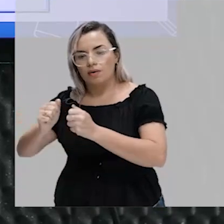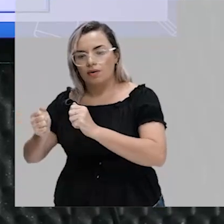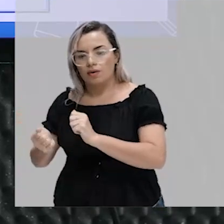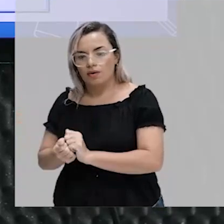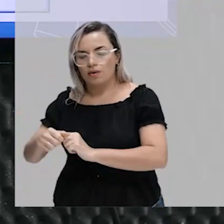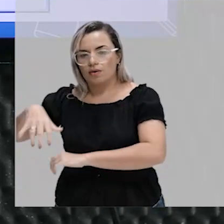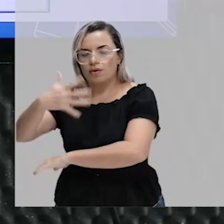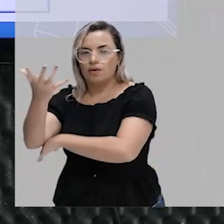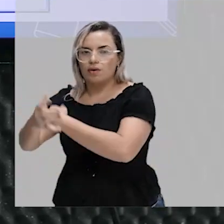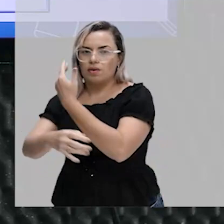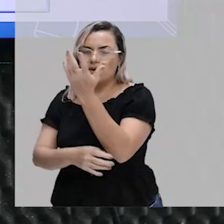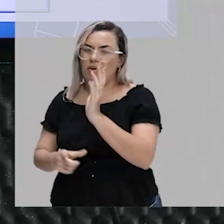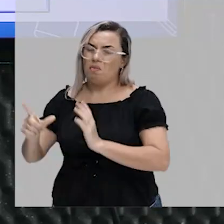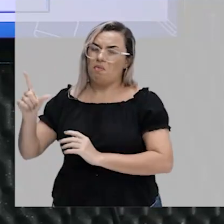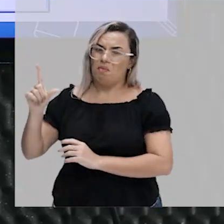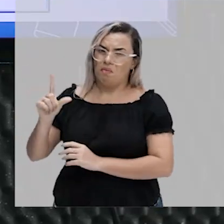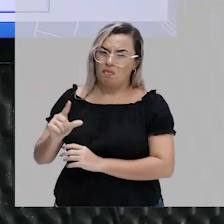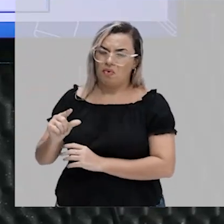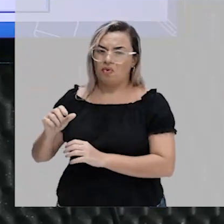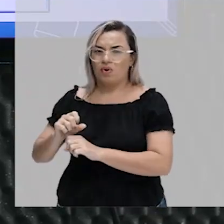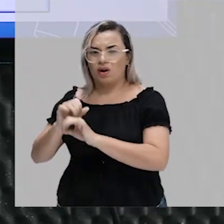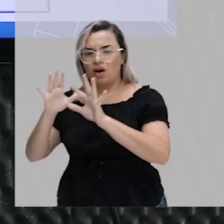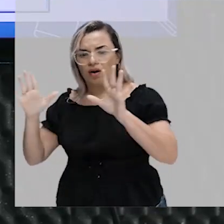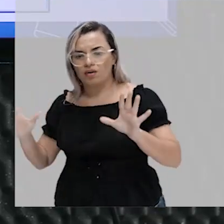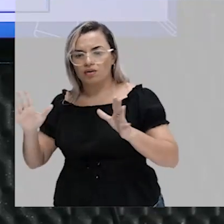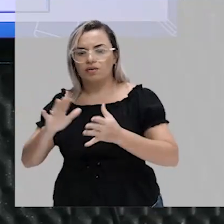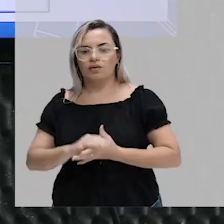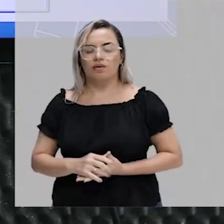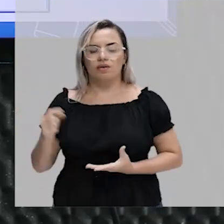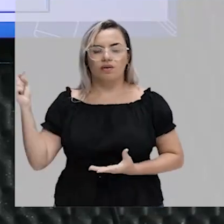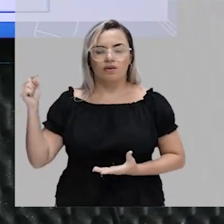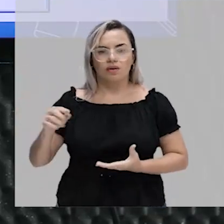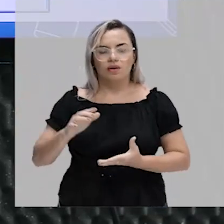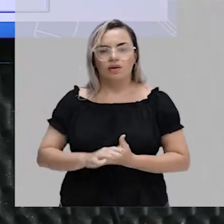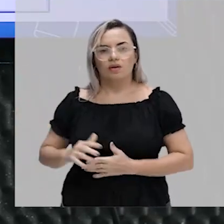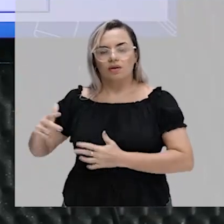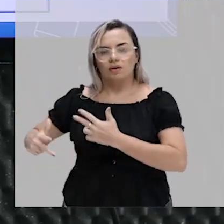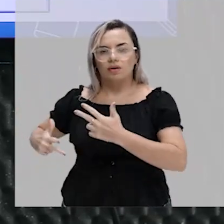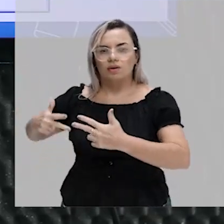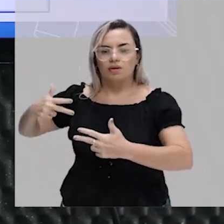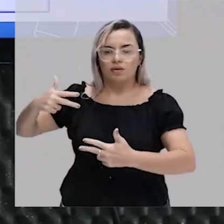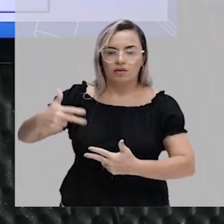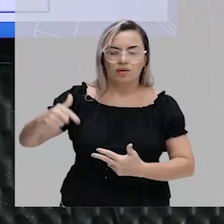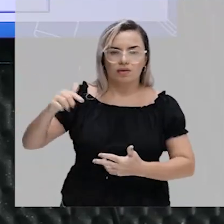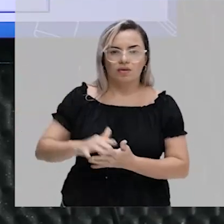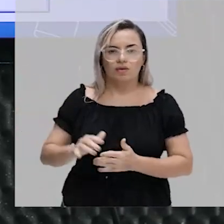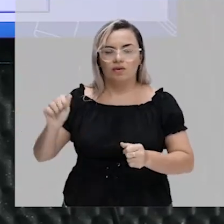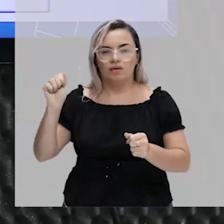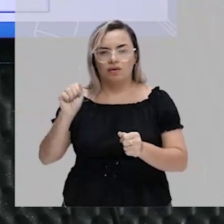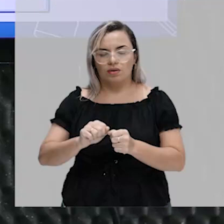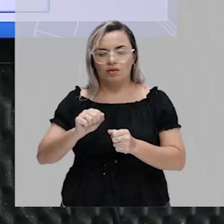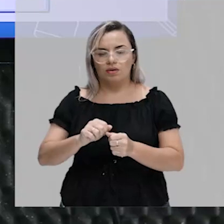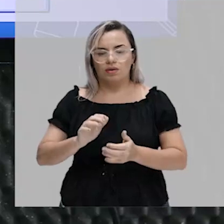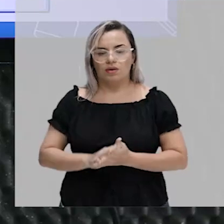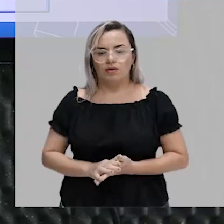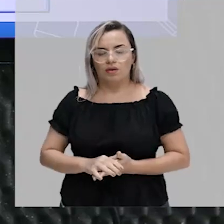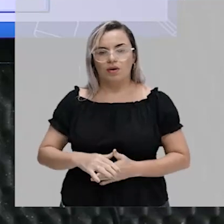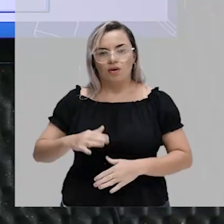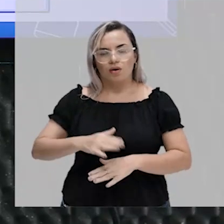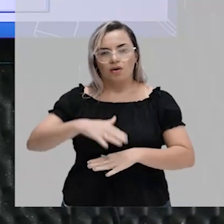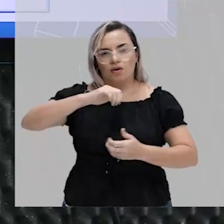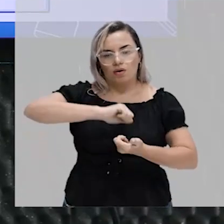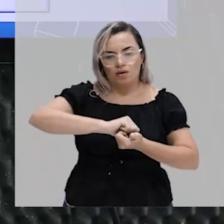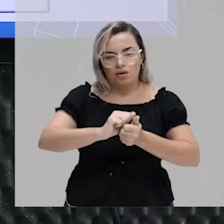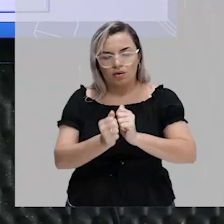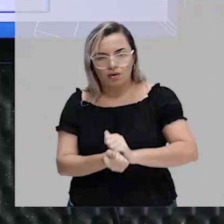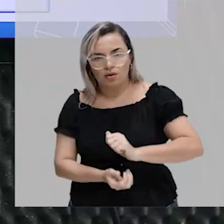de floresta, menos iluminado. Então, essa seleção natural ela vai fazendo com que os mais adaptados